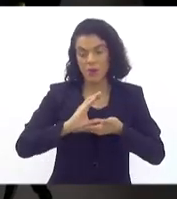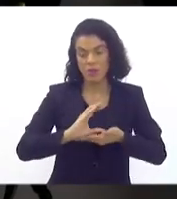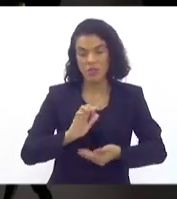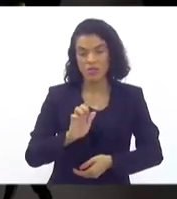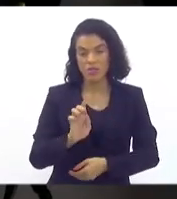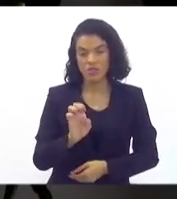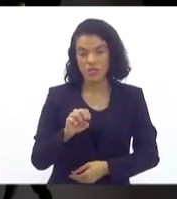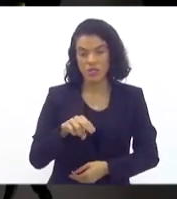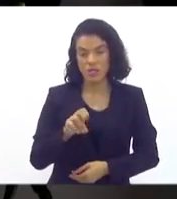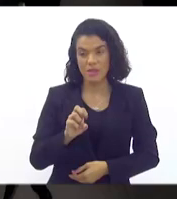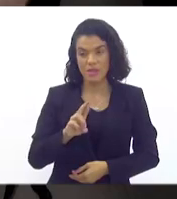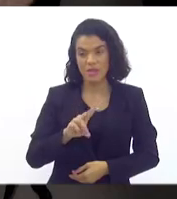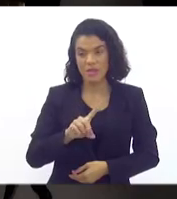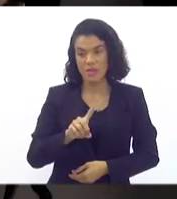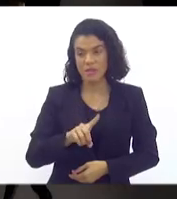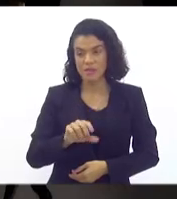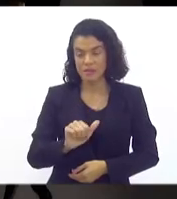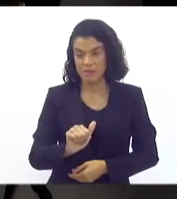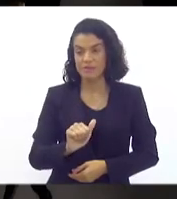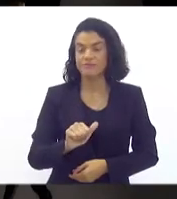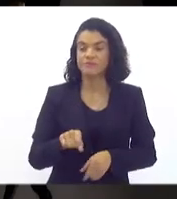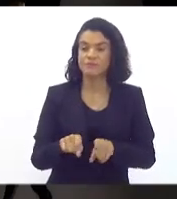e cumprimentar